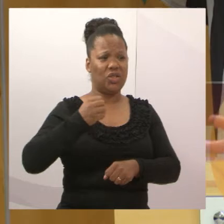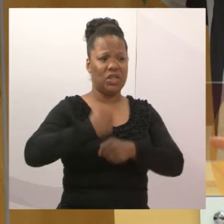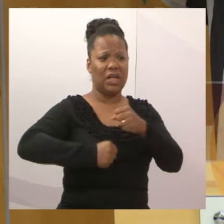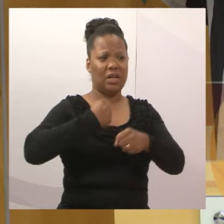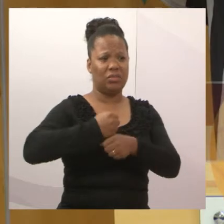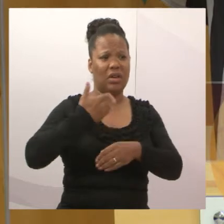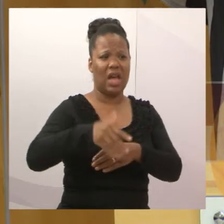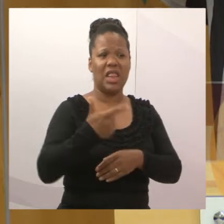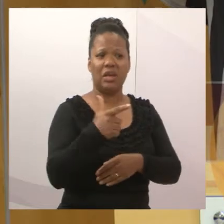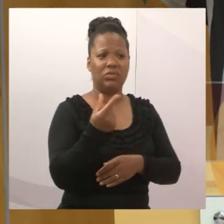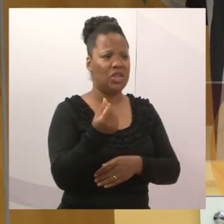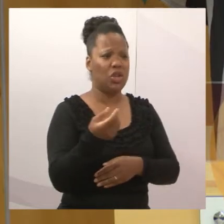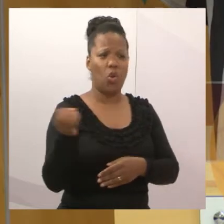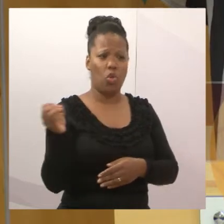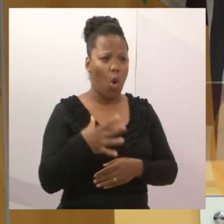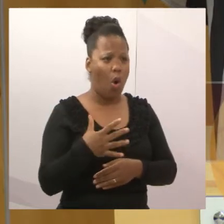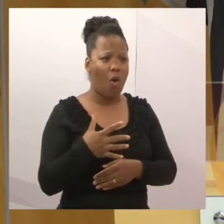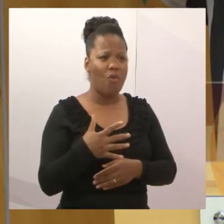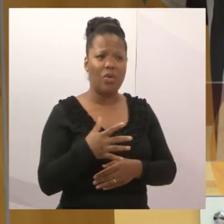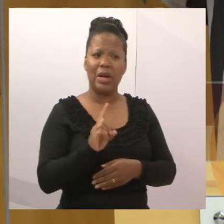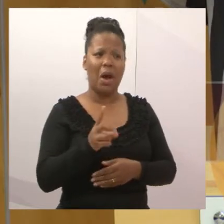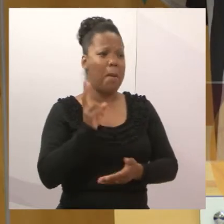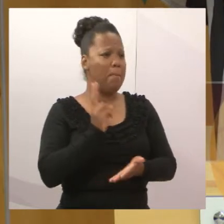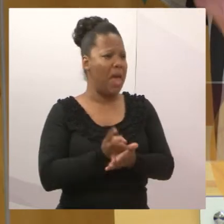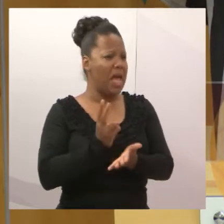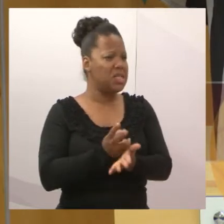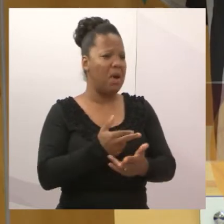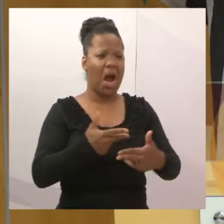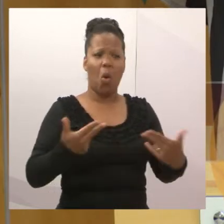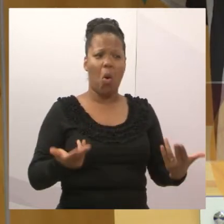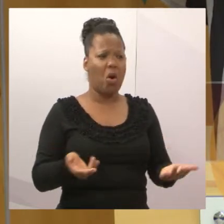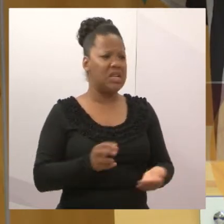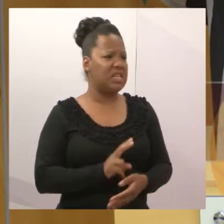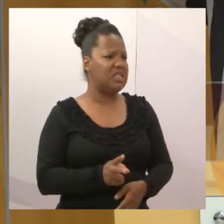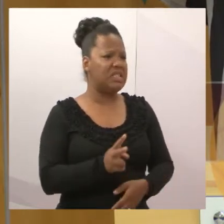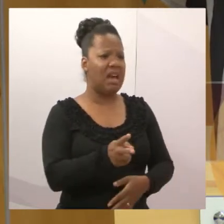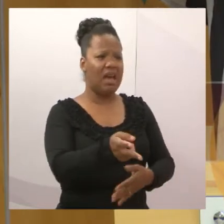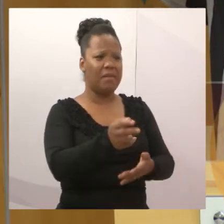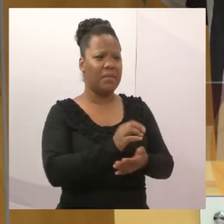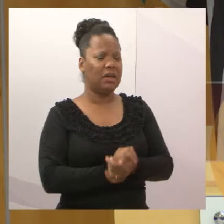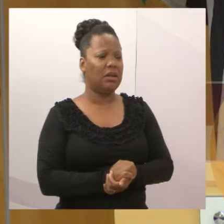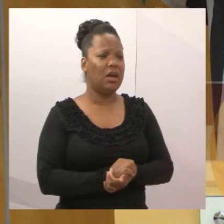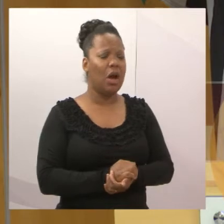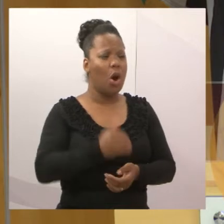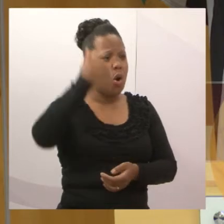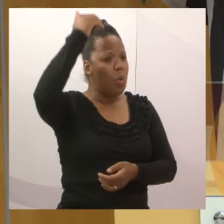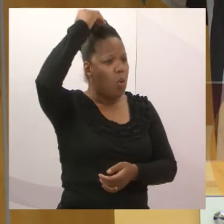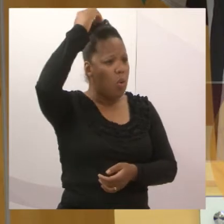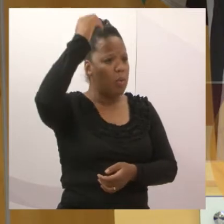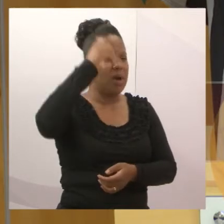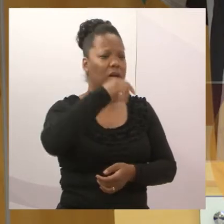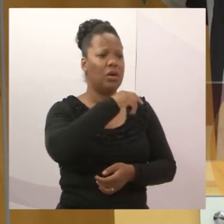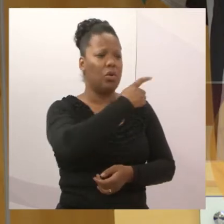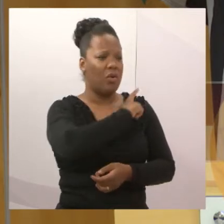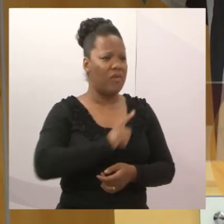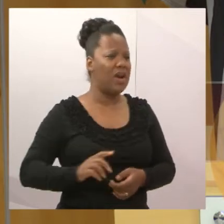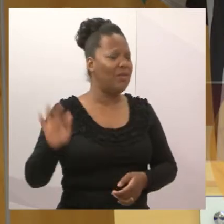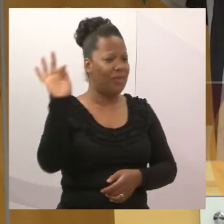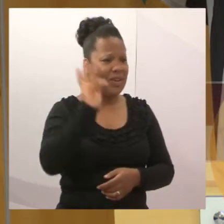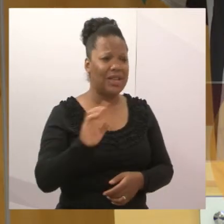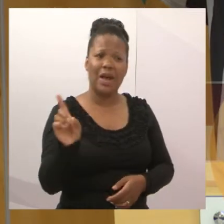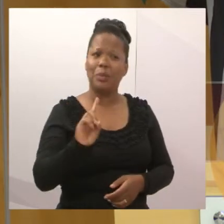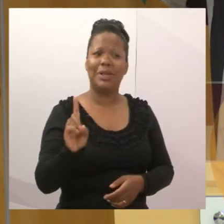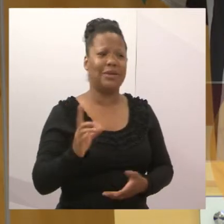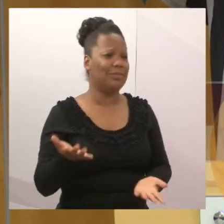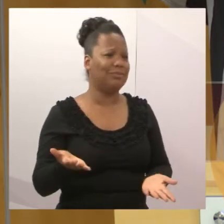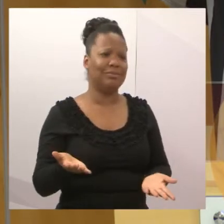tem dinheiro novo para vir. E daí não é nem culpa do governo federal, é a culpa do estrago financeiro que foi feito no